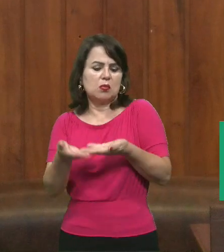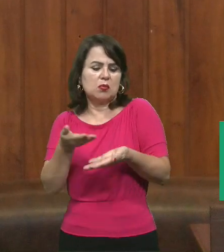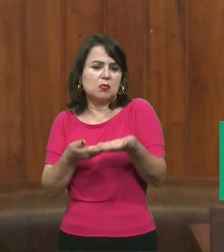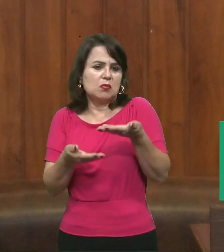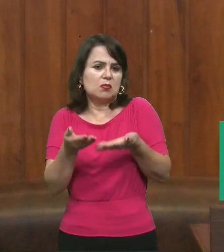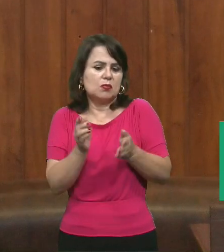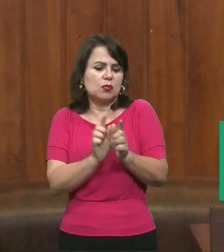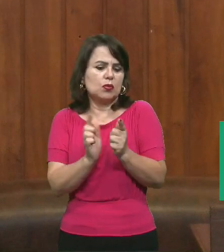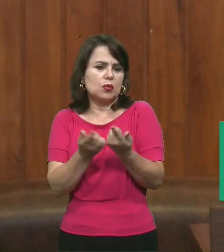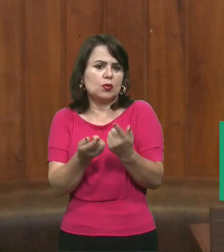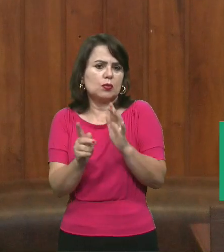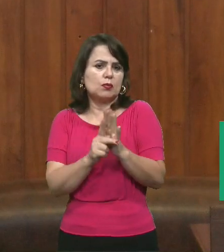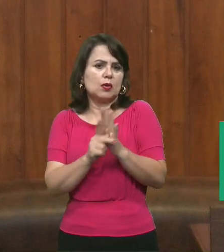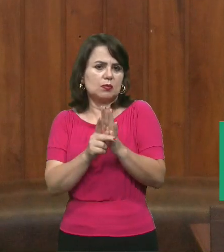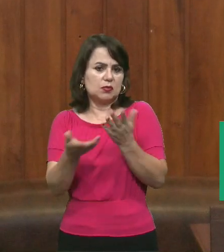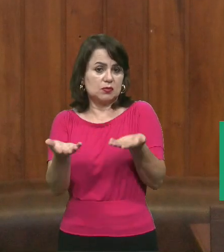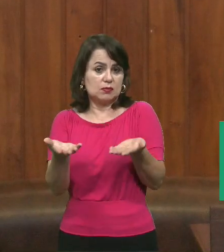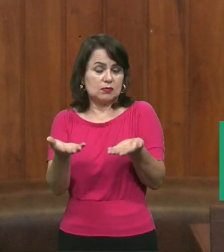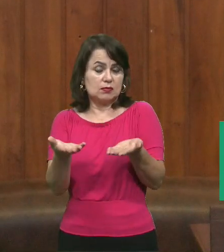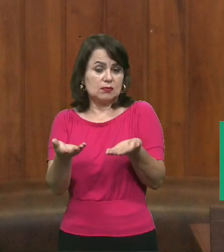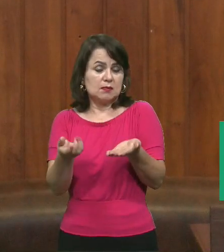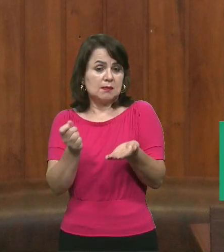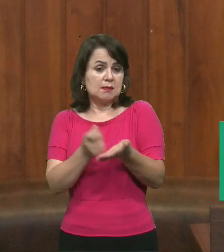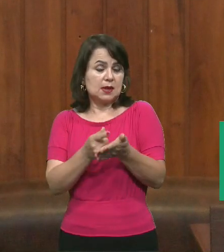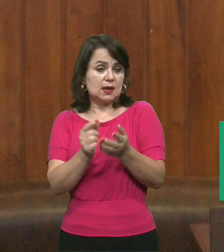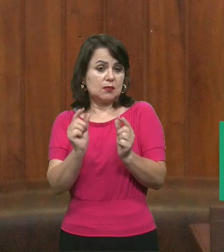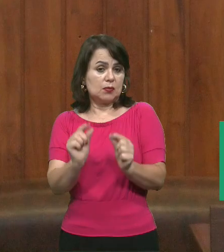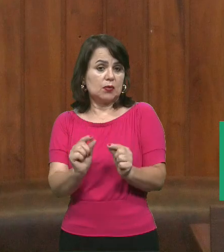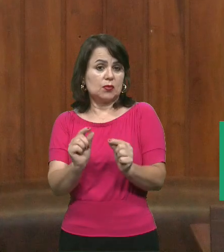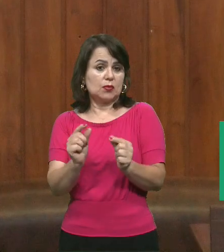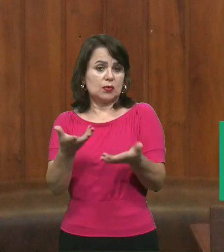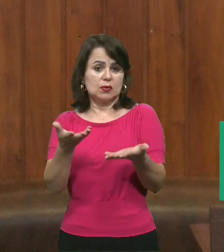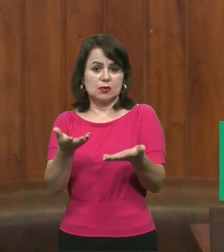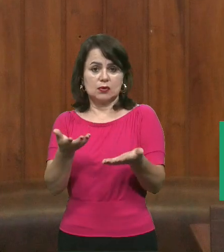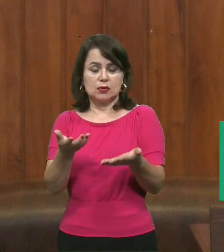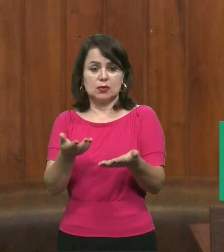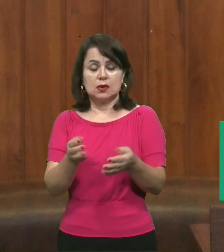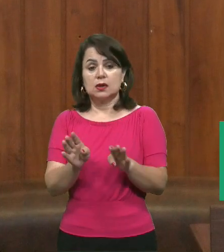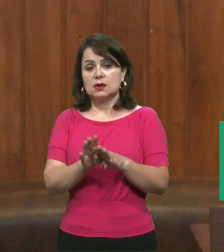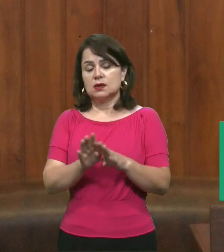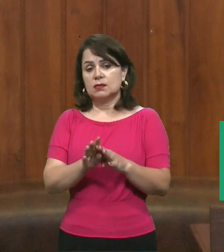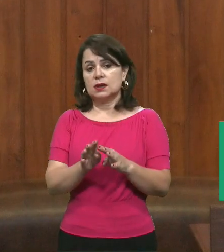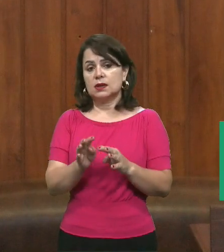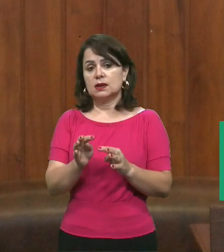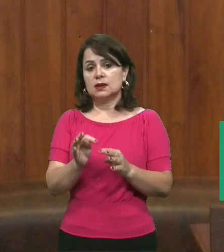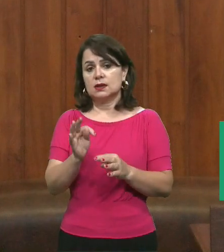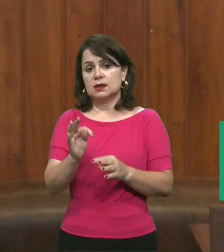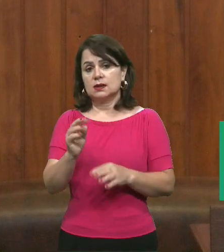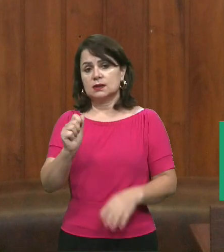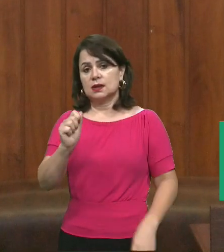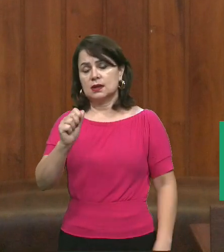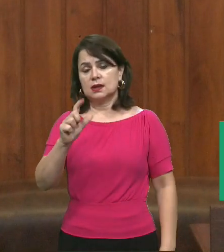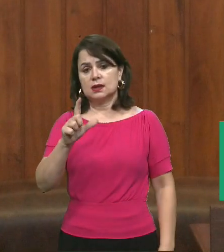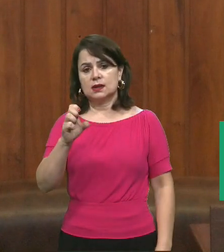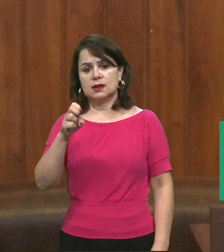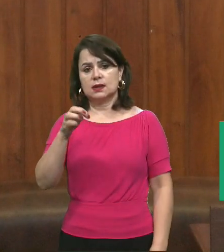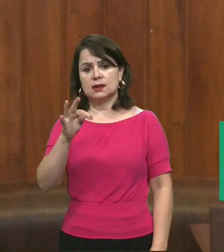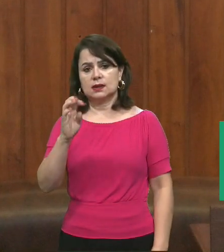competitividade para pagar menos. Que deveria ter. Talentec Tecnologia, Cejet